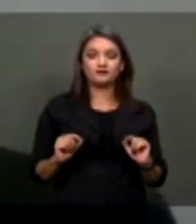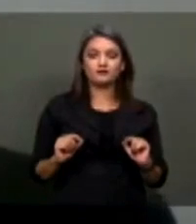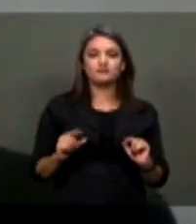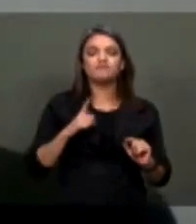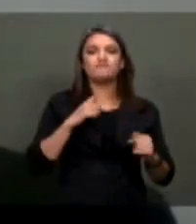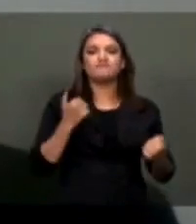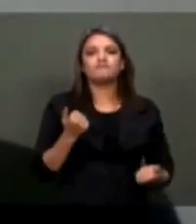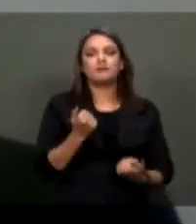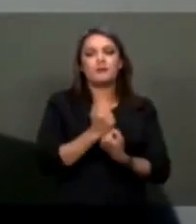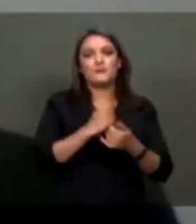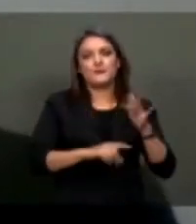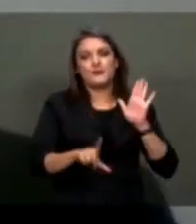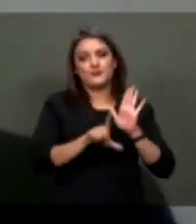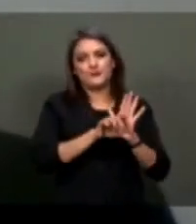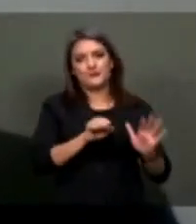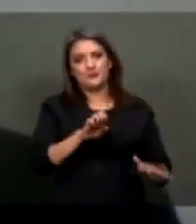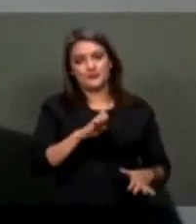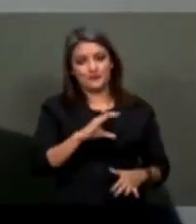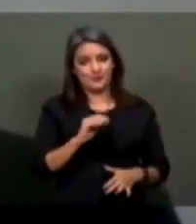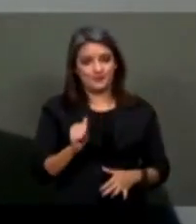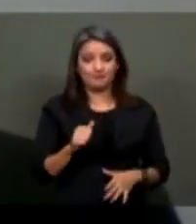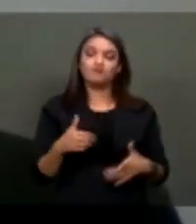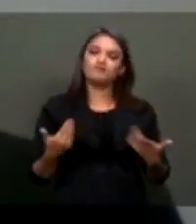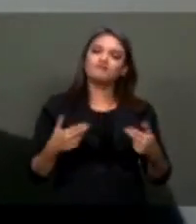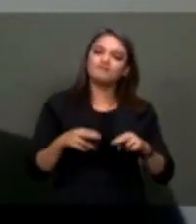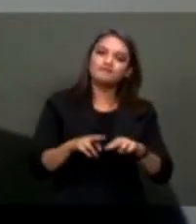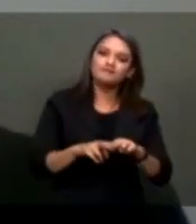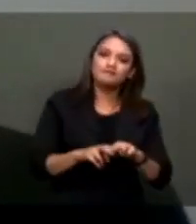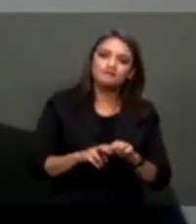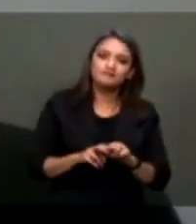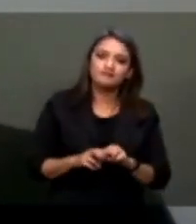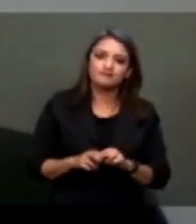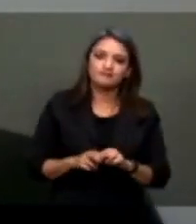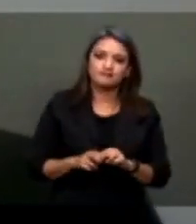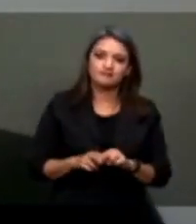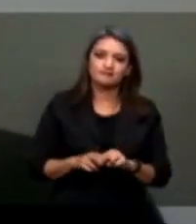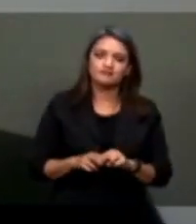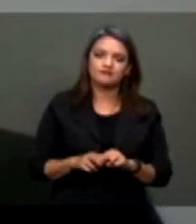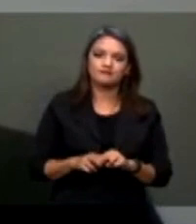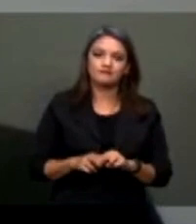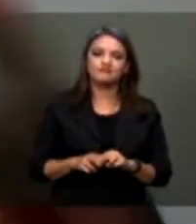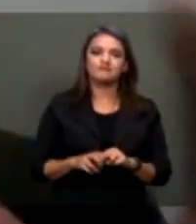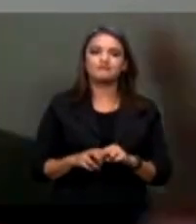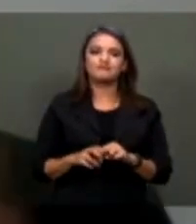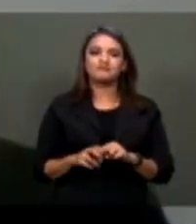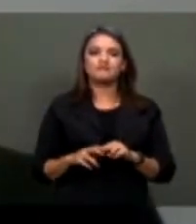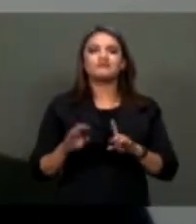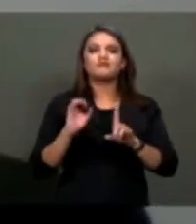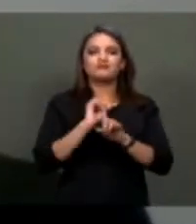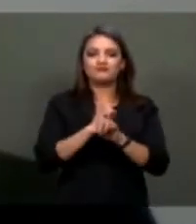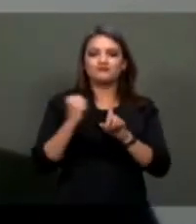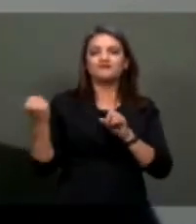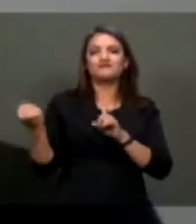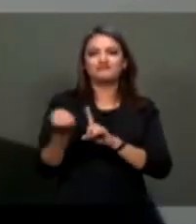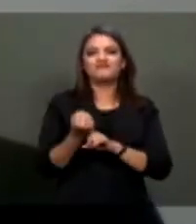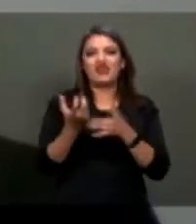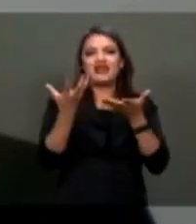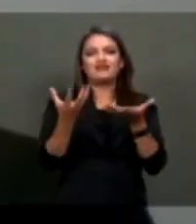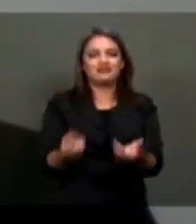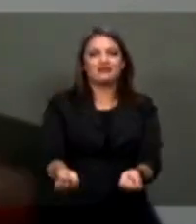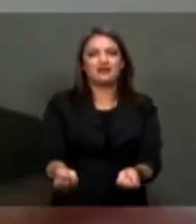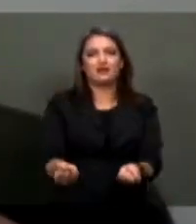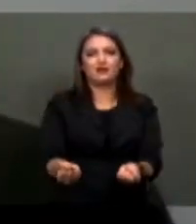a lei seca e por isso excelências a sociedade abraçou Alicia